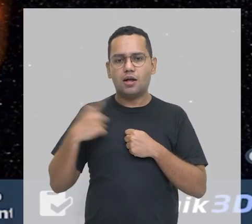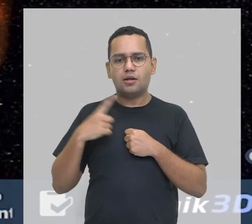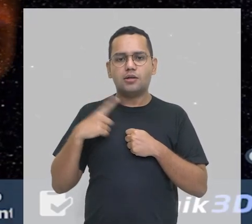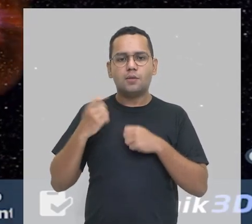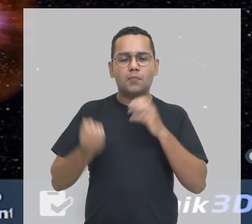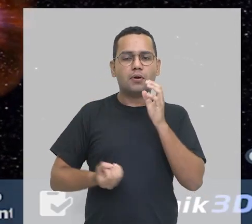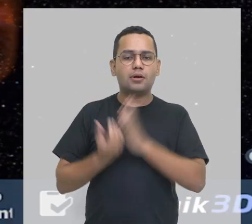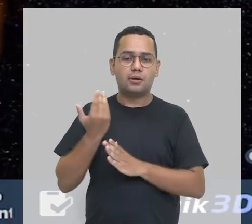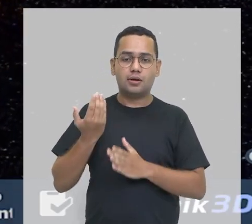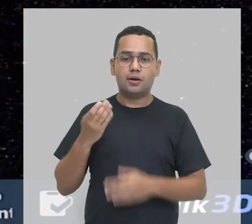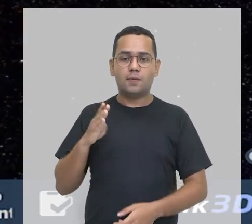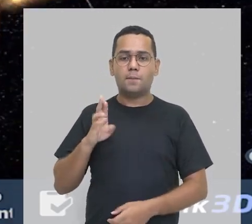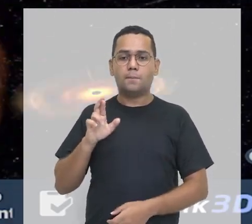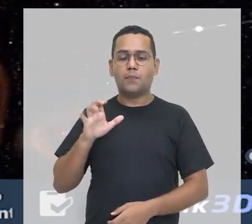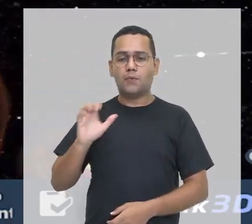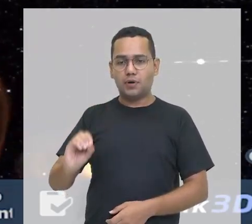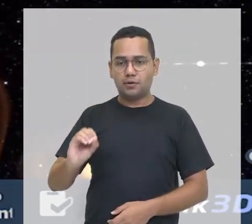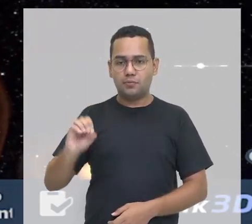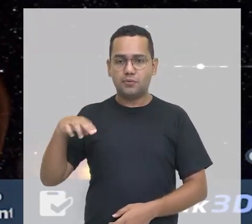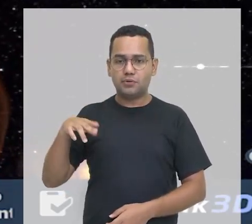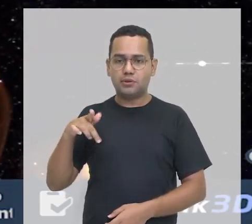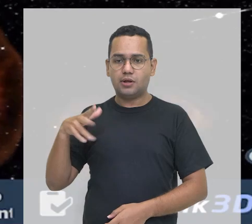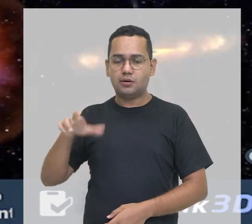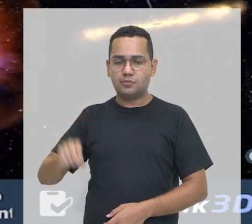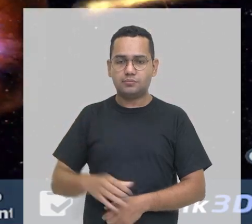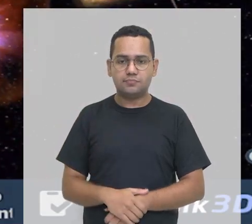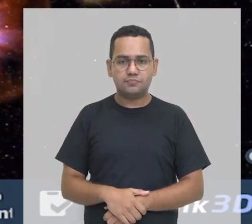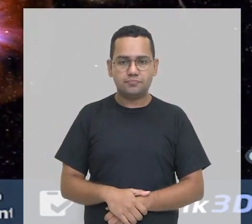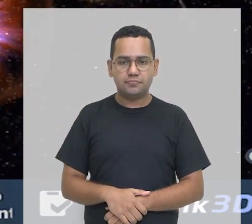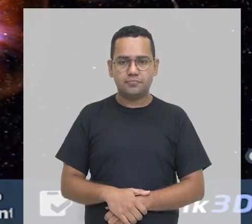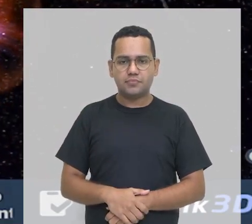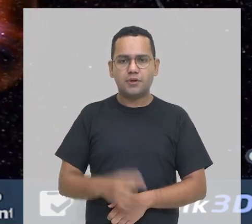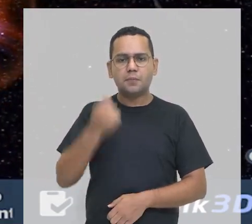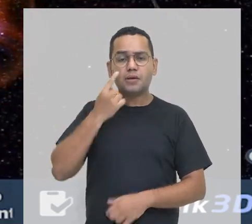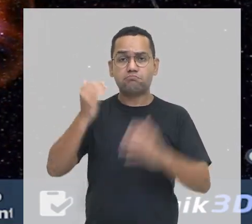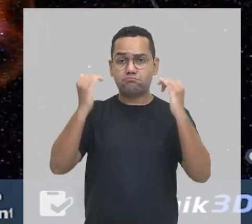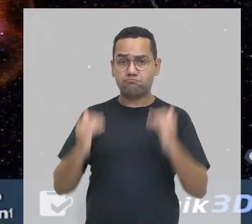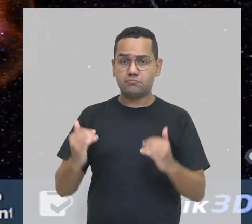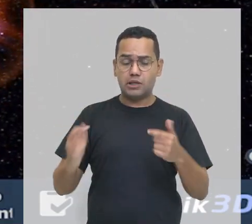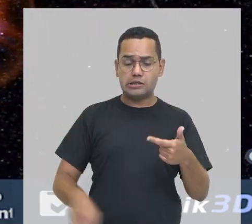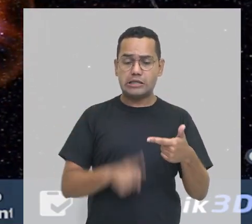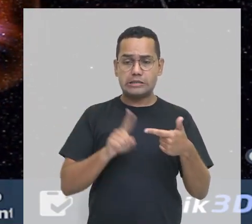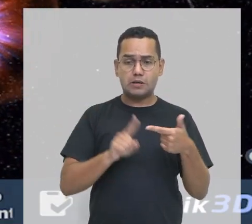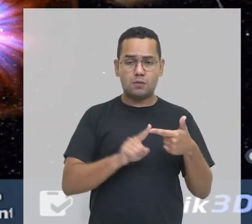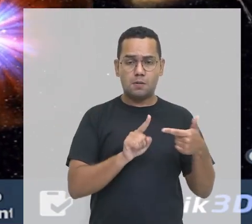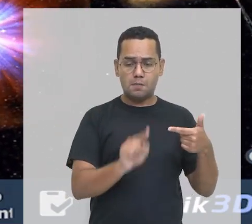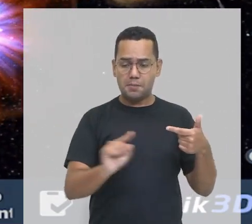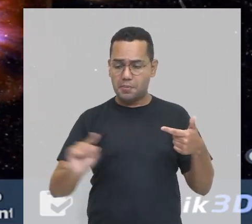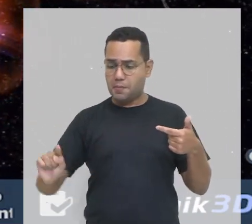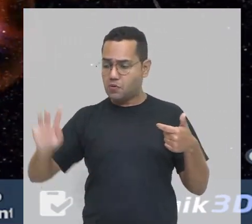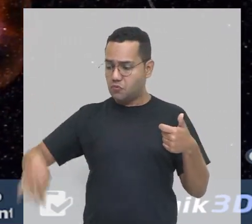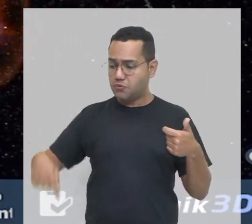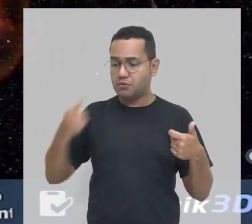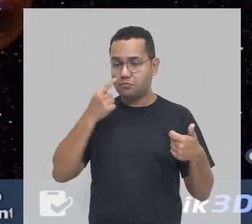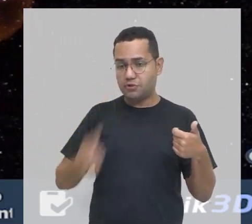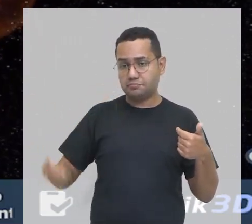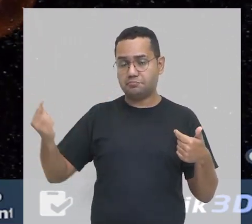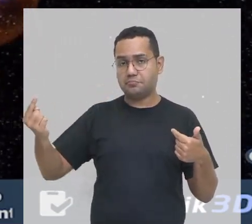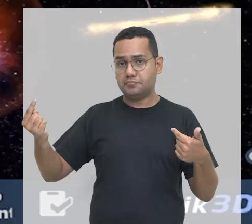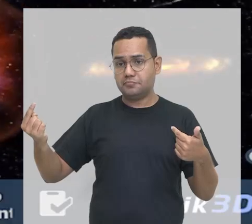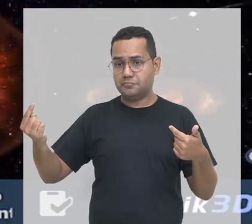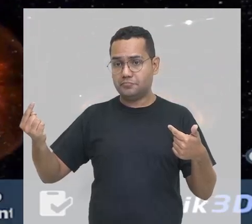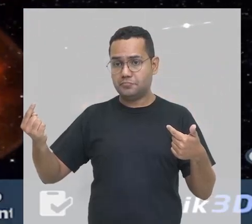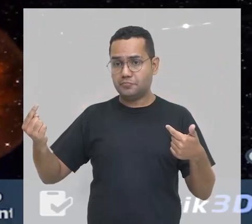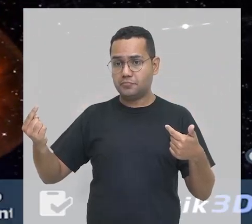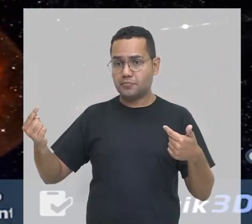esse que você observa aqui na imagem. No final dessa imagem de baixo, deixa eu tentar ampliar para você, tem um buraco negro.